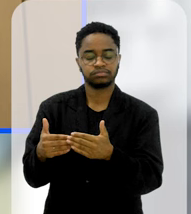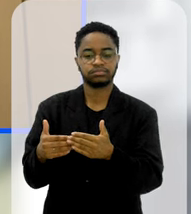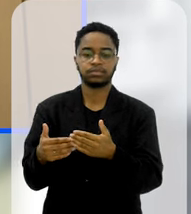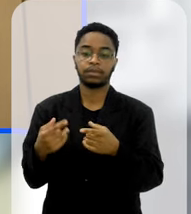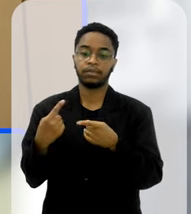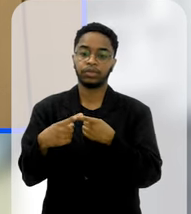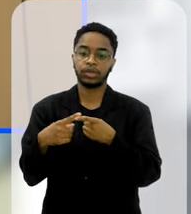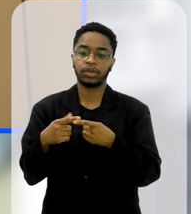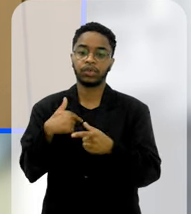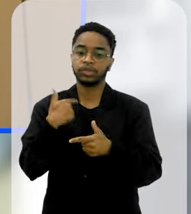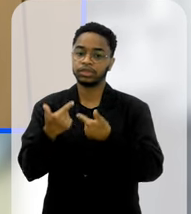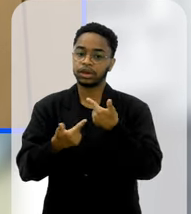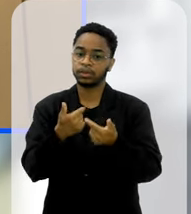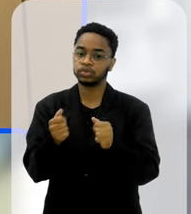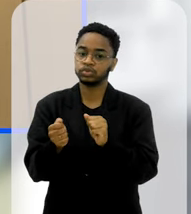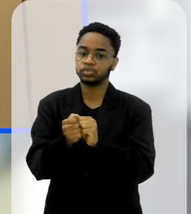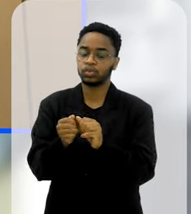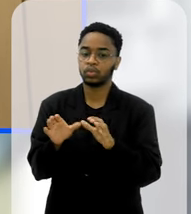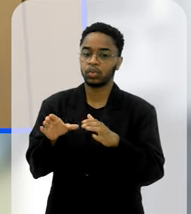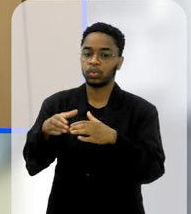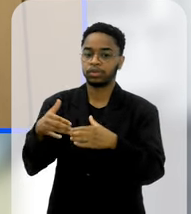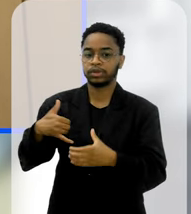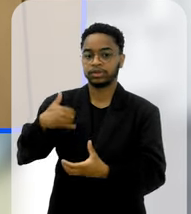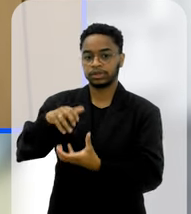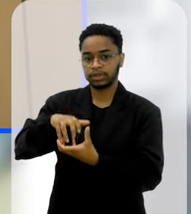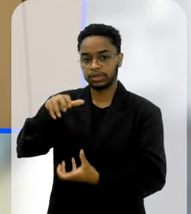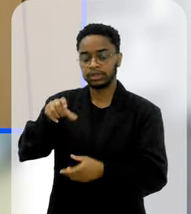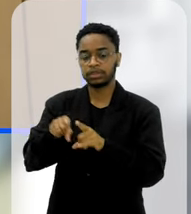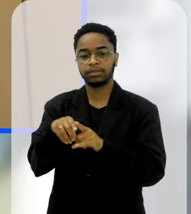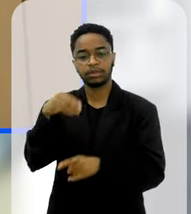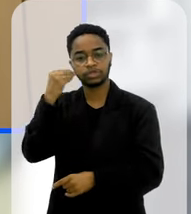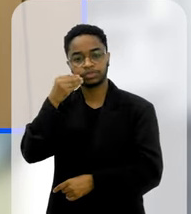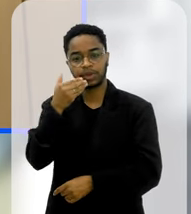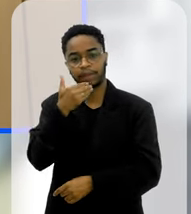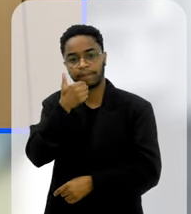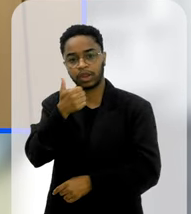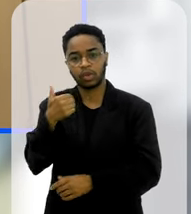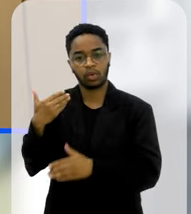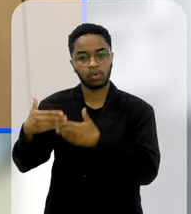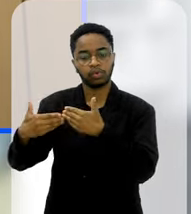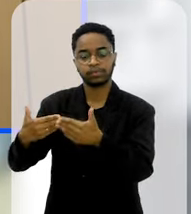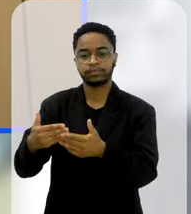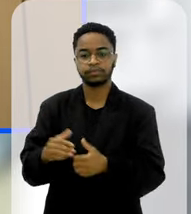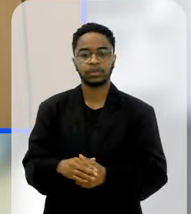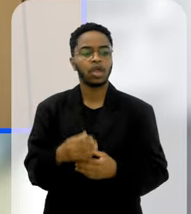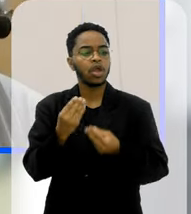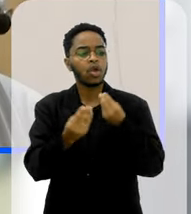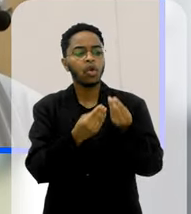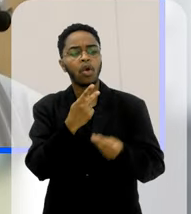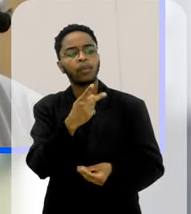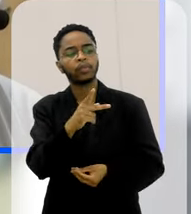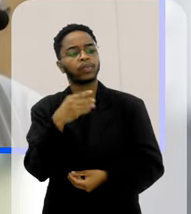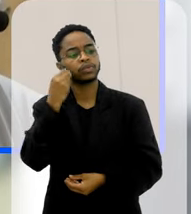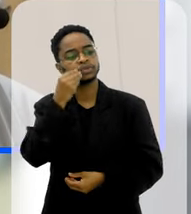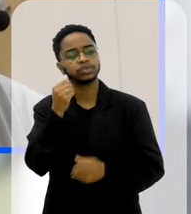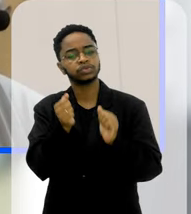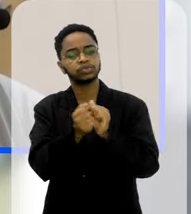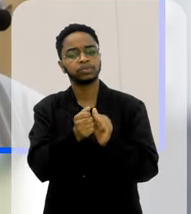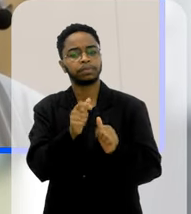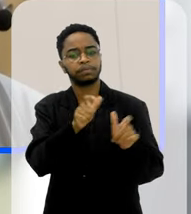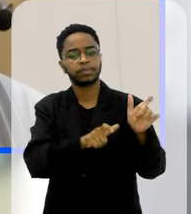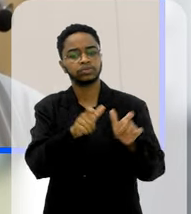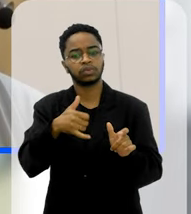gradativo por trabalhar com a terceira idade e tem sido uma experiência cada vez melhor. Como é que é essa